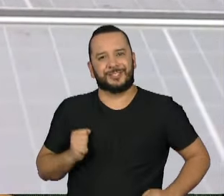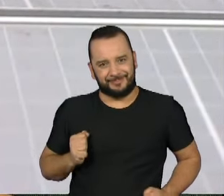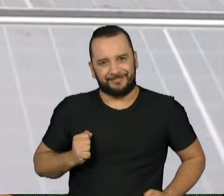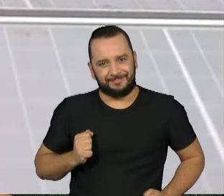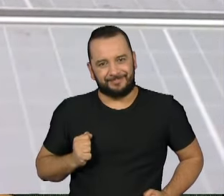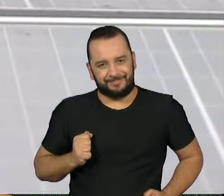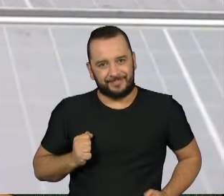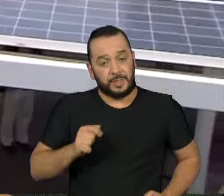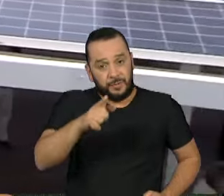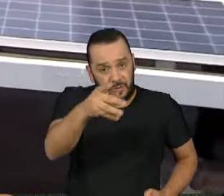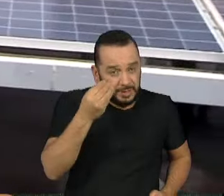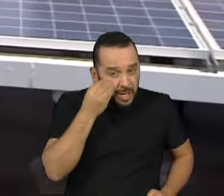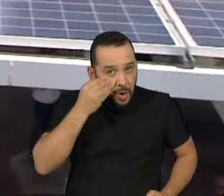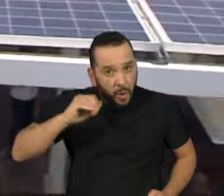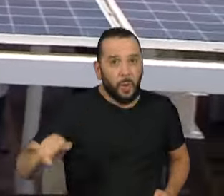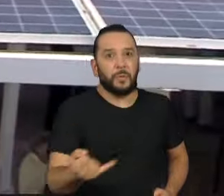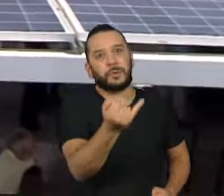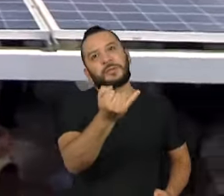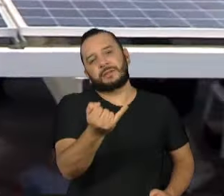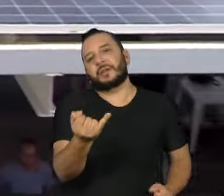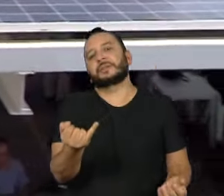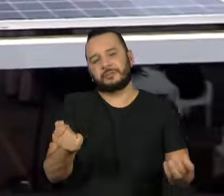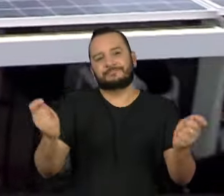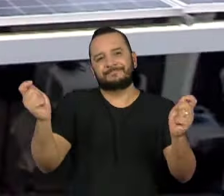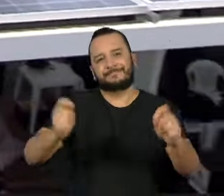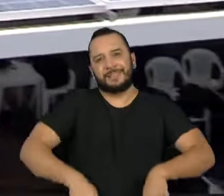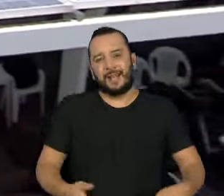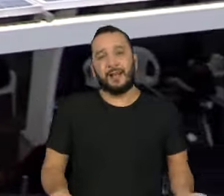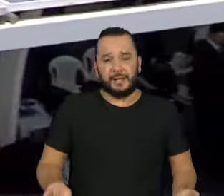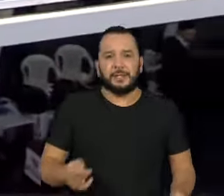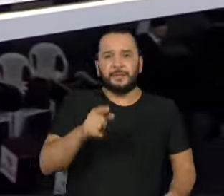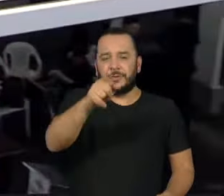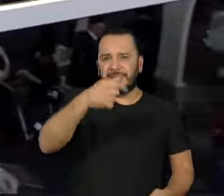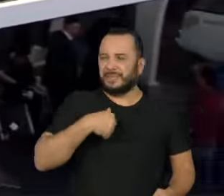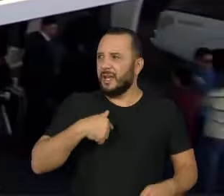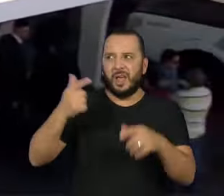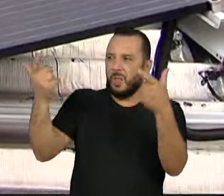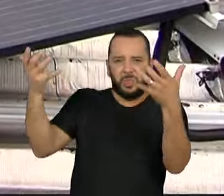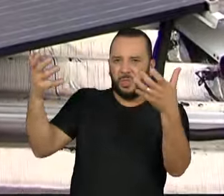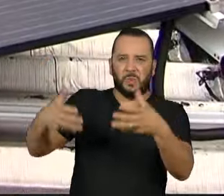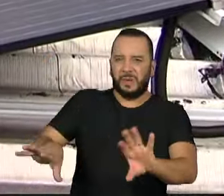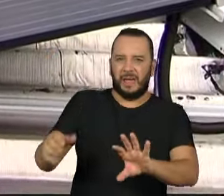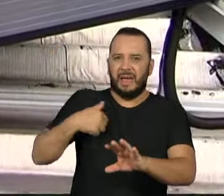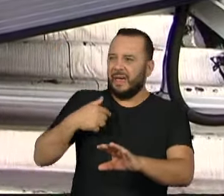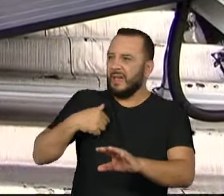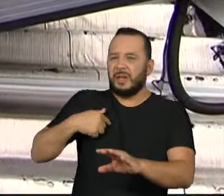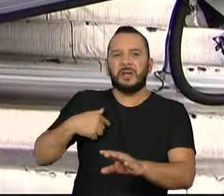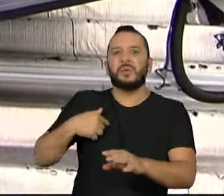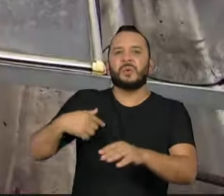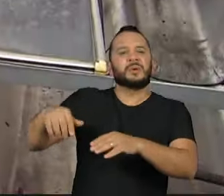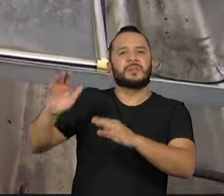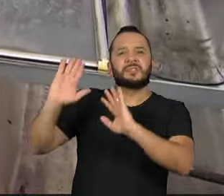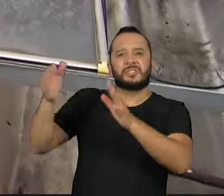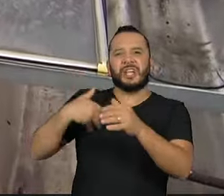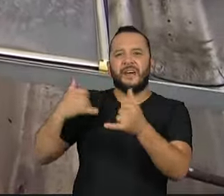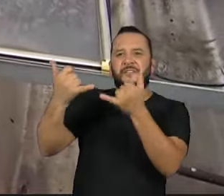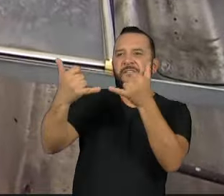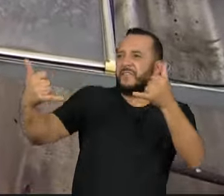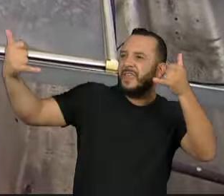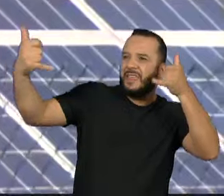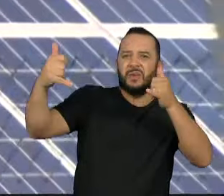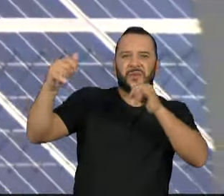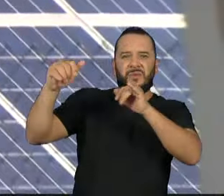uma oportunidade para a população. Quem não quiser usar o próprio recurso ou não puder usar o próprio recurso, que é a realidade